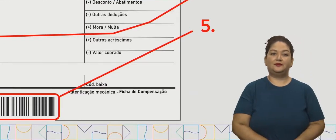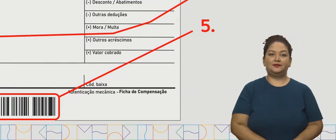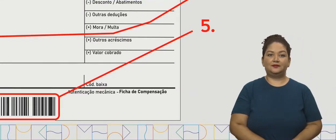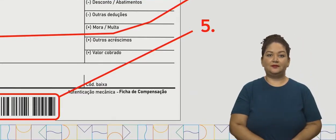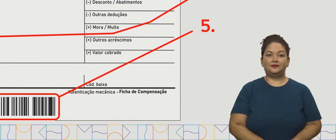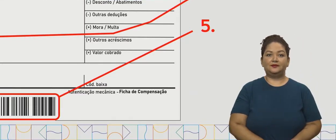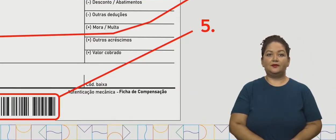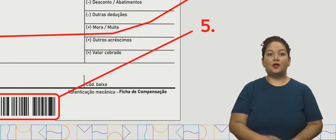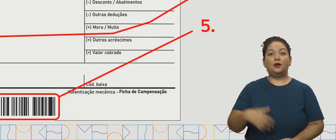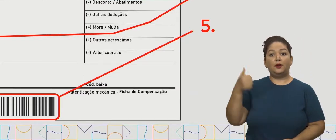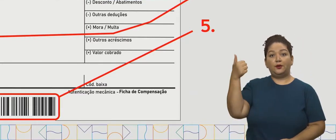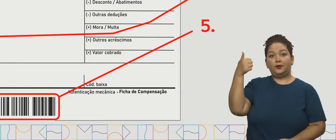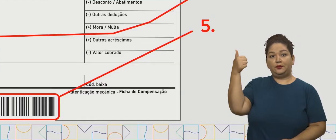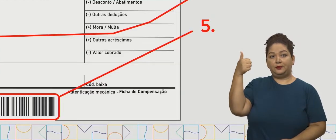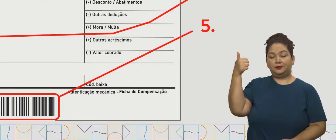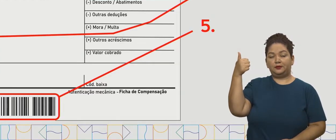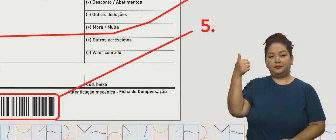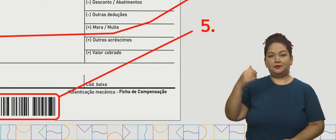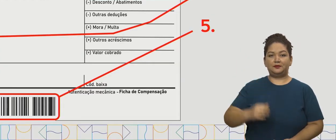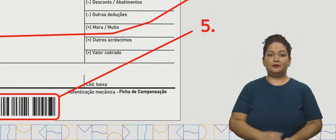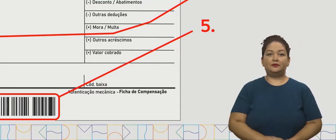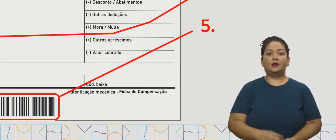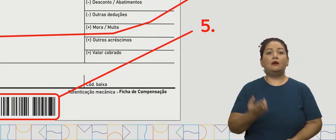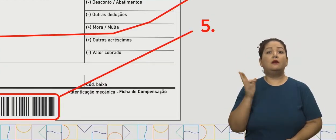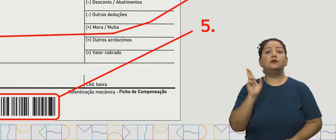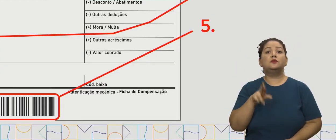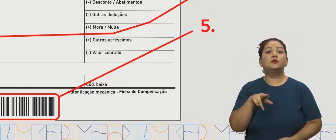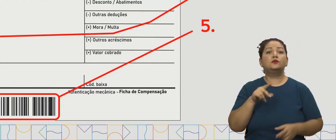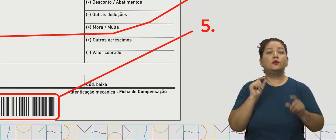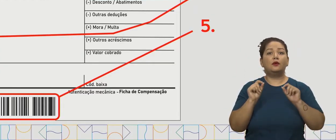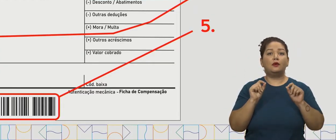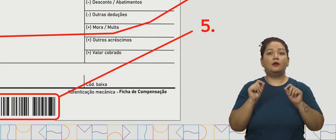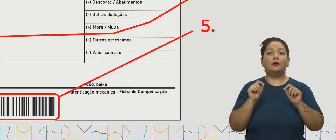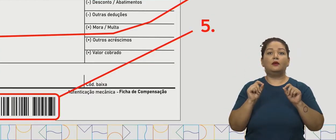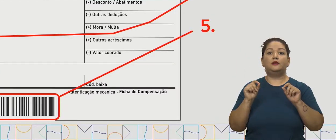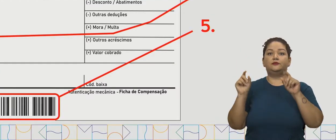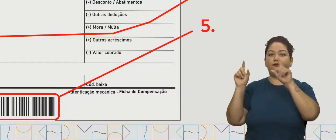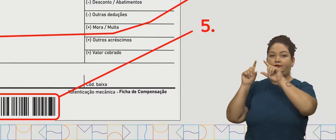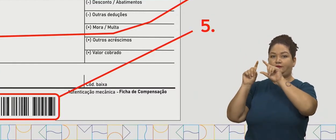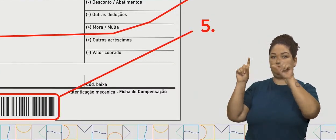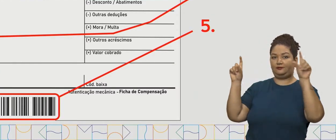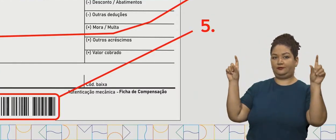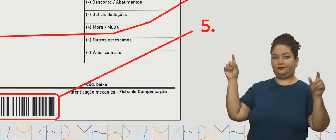lá, conto com vocês. Número 1, a nossa resposta é